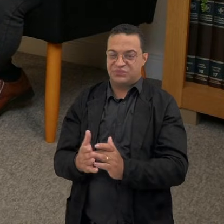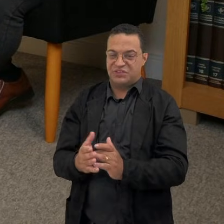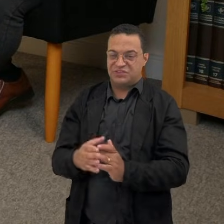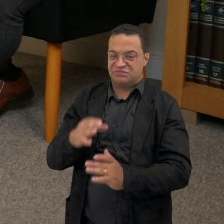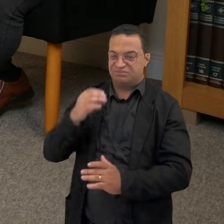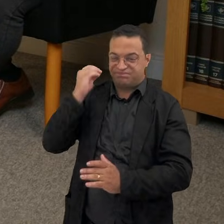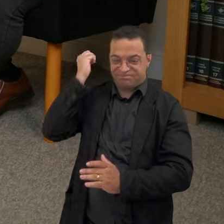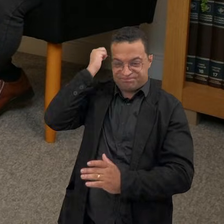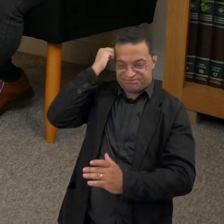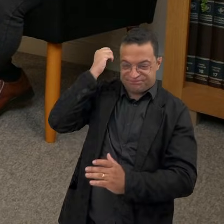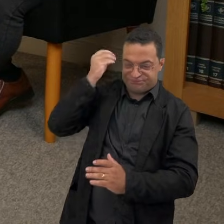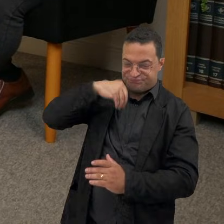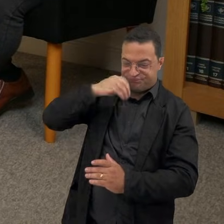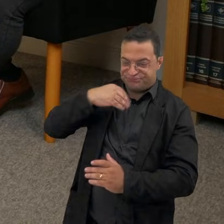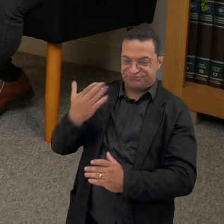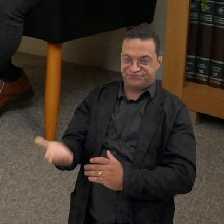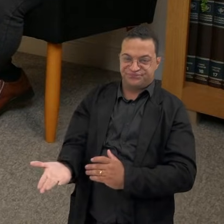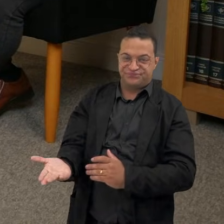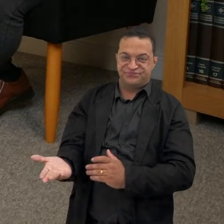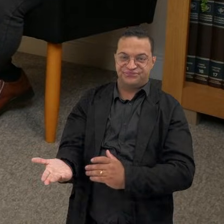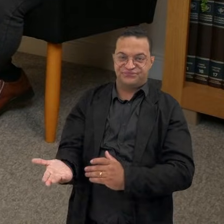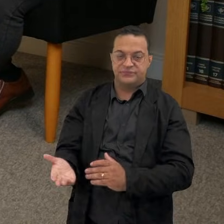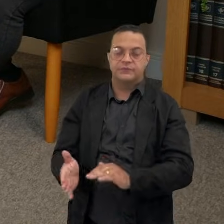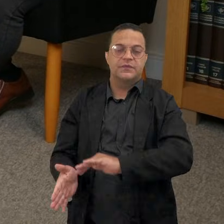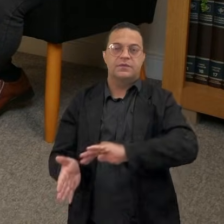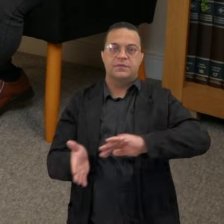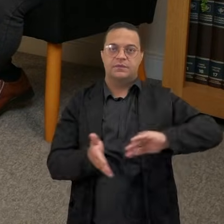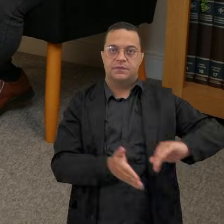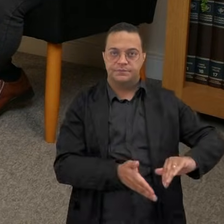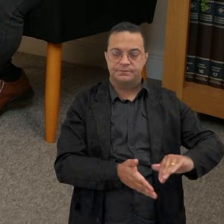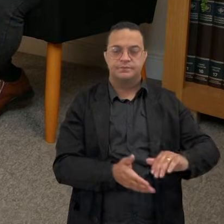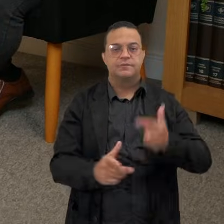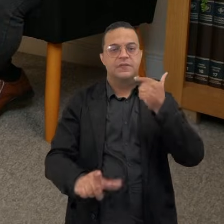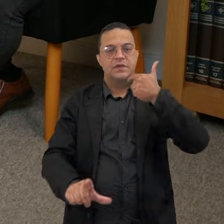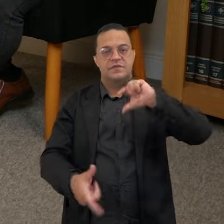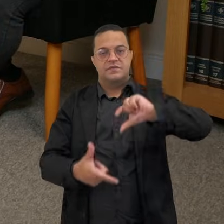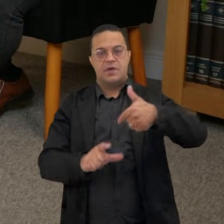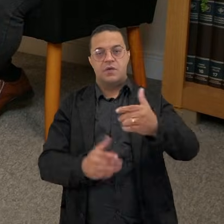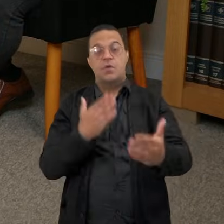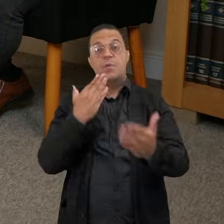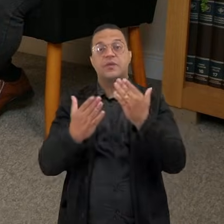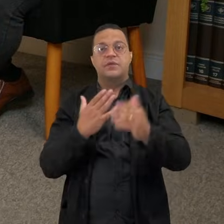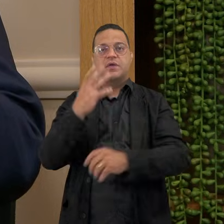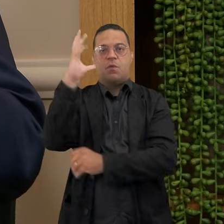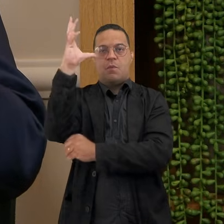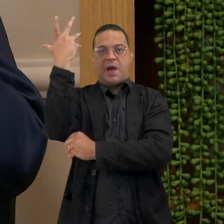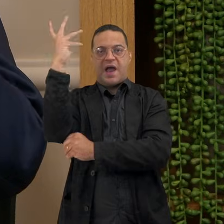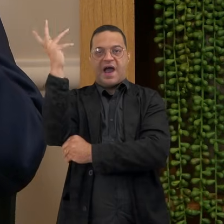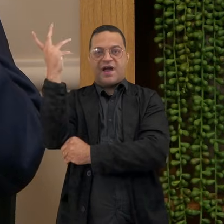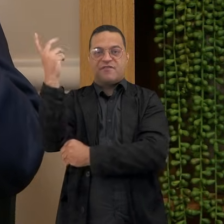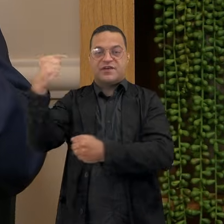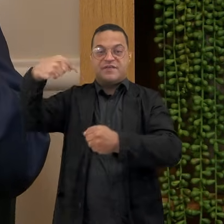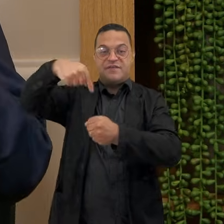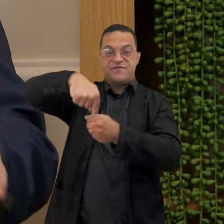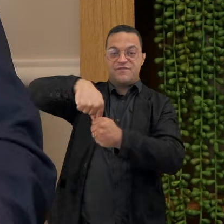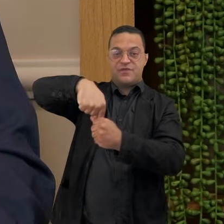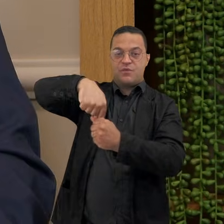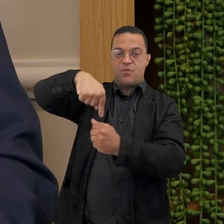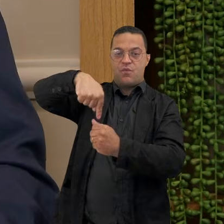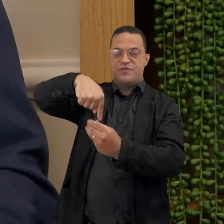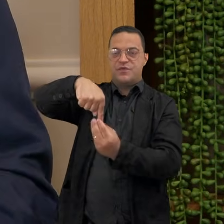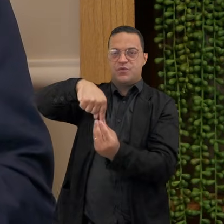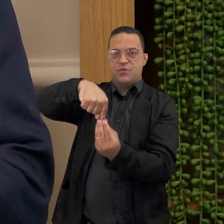árvore? A figueira. A figueira. A figueira é um símbolo na Bíblia símbolo da nação na de Bíblia Israel. da nação de Israel. E como Israel